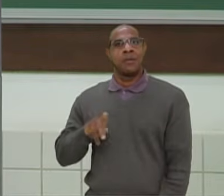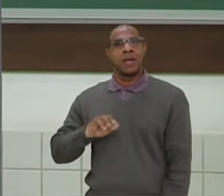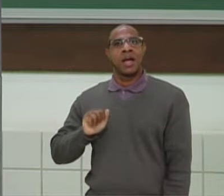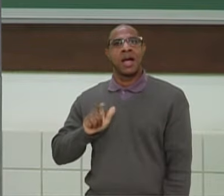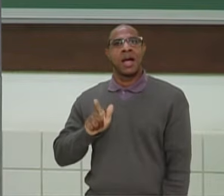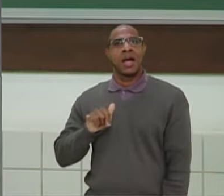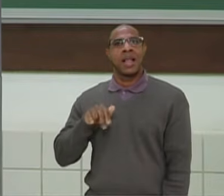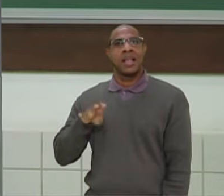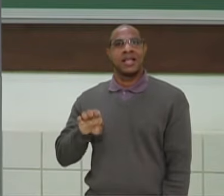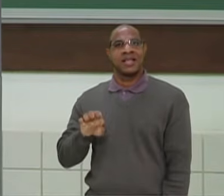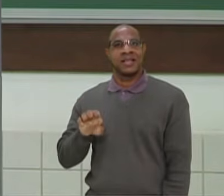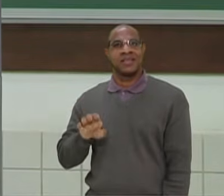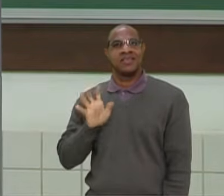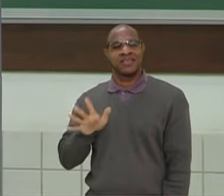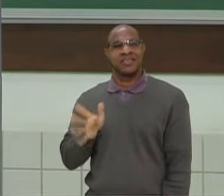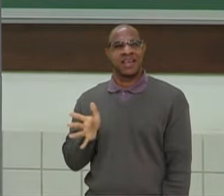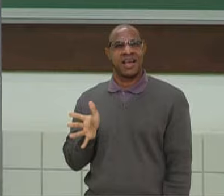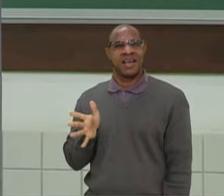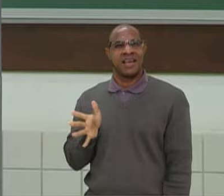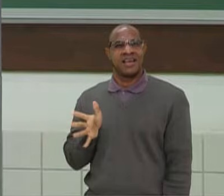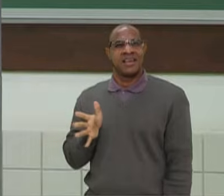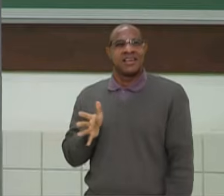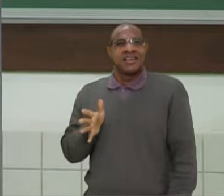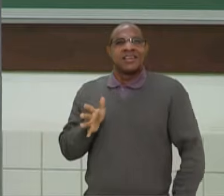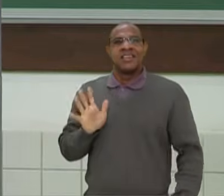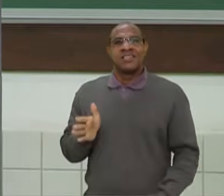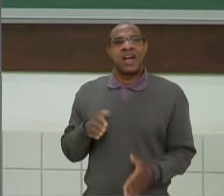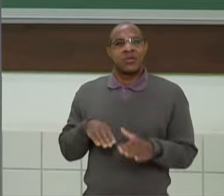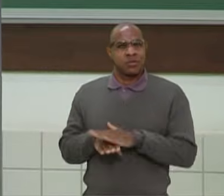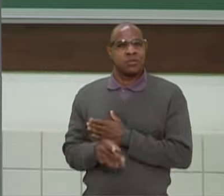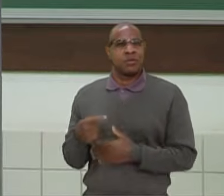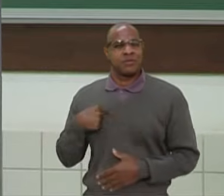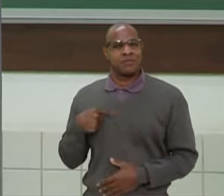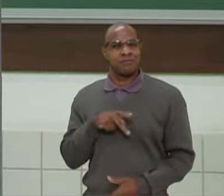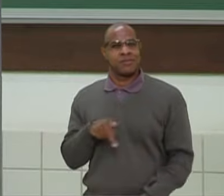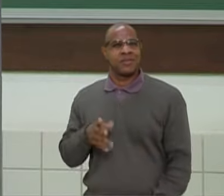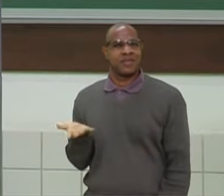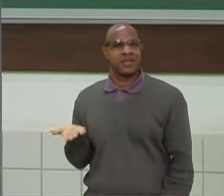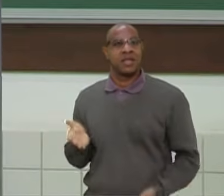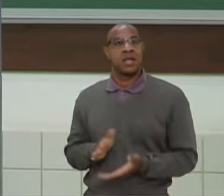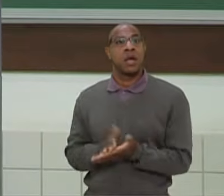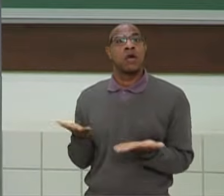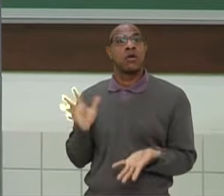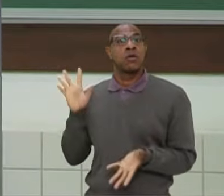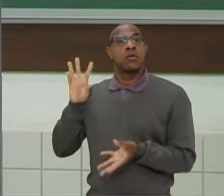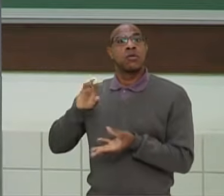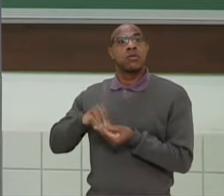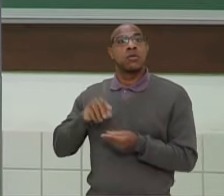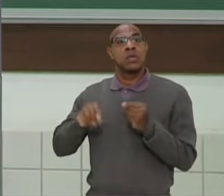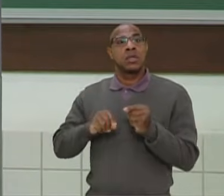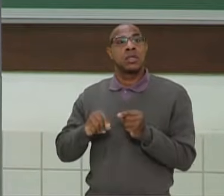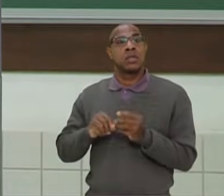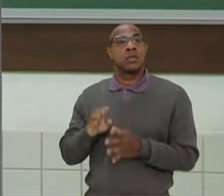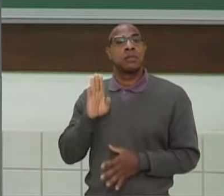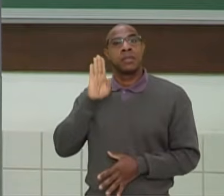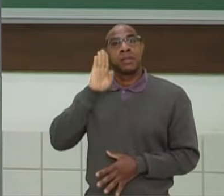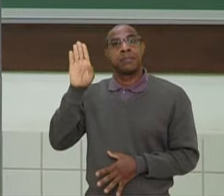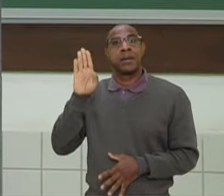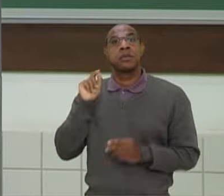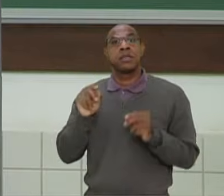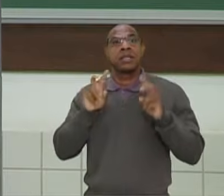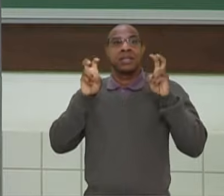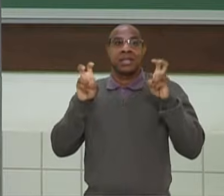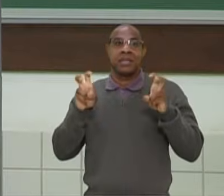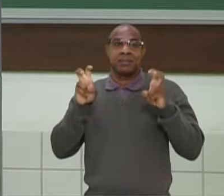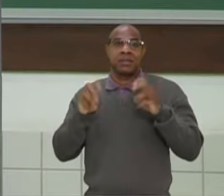acostumados comigo nessa altura do campeonato. Vamos para a nossa aula. Hoje vamos retomar então os principais temas do trimestre,